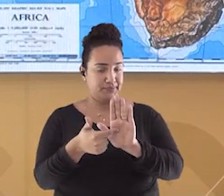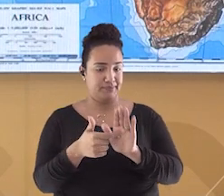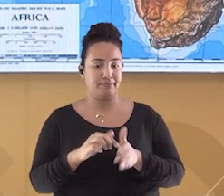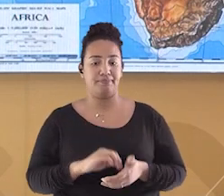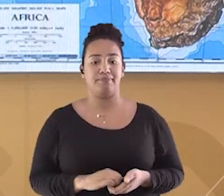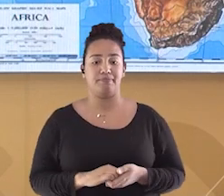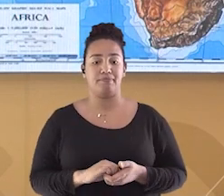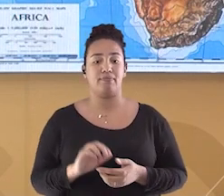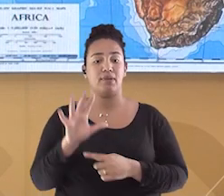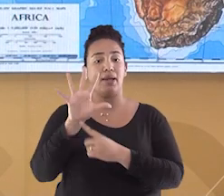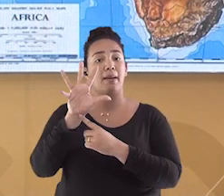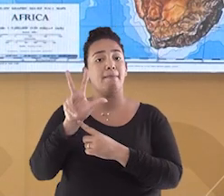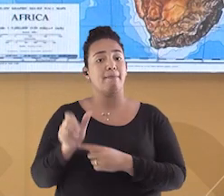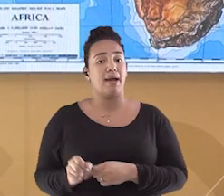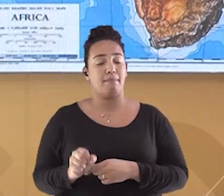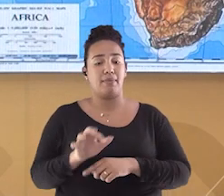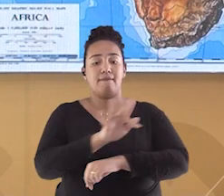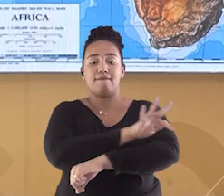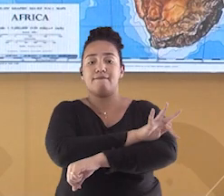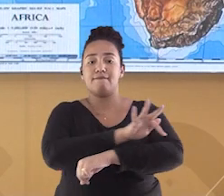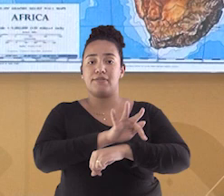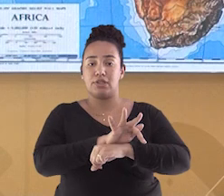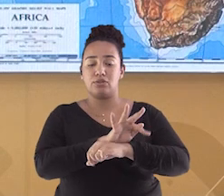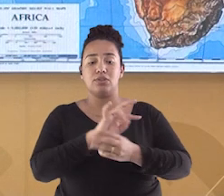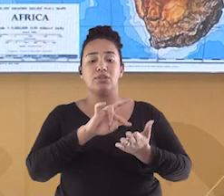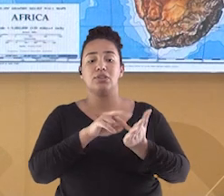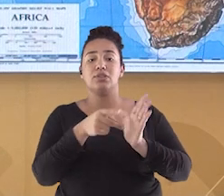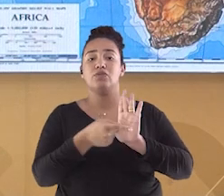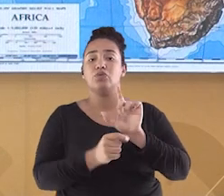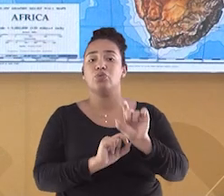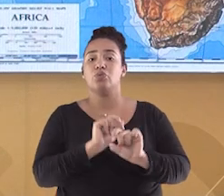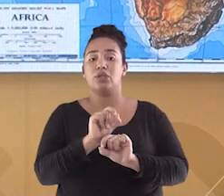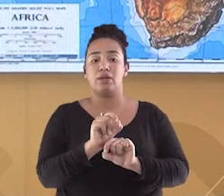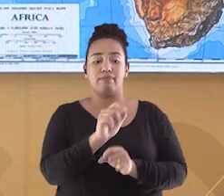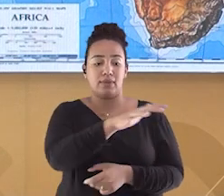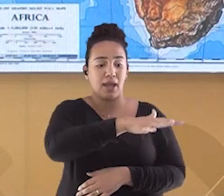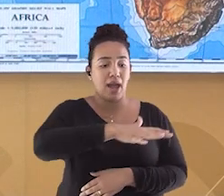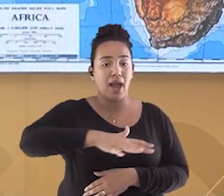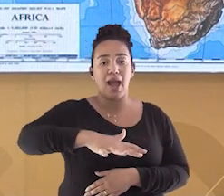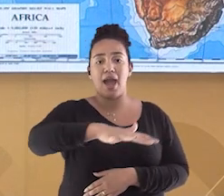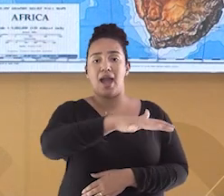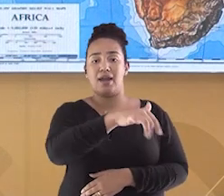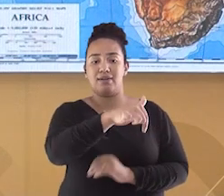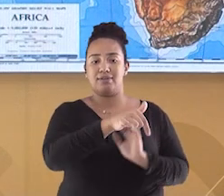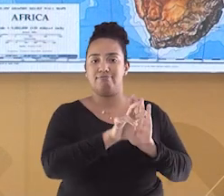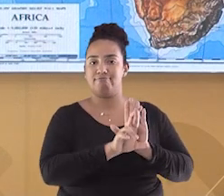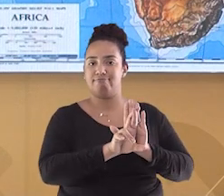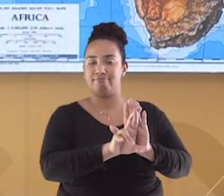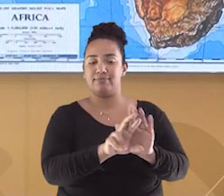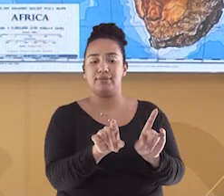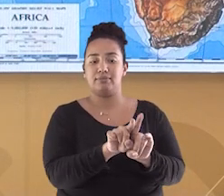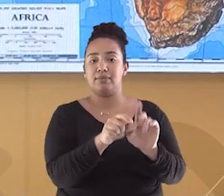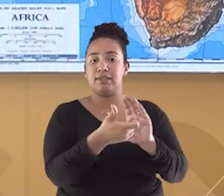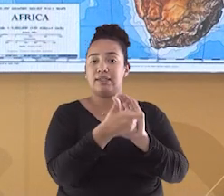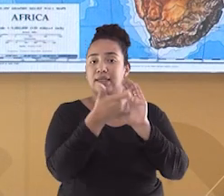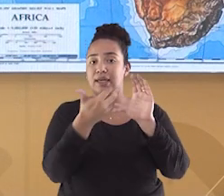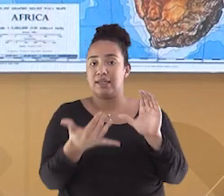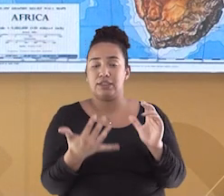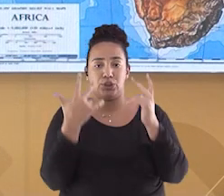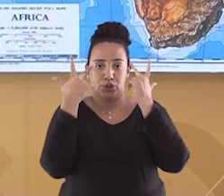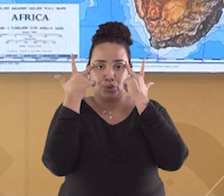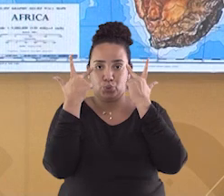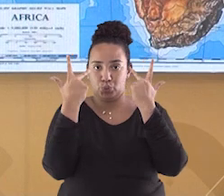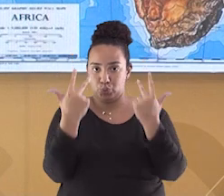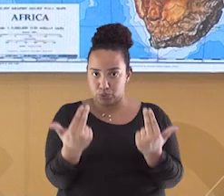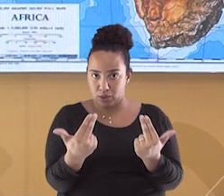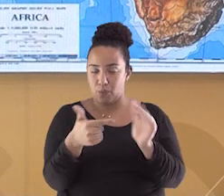O mapa físico, ele é utilizado para representar o espaço físico e os aspectos naturais de um